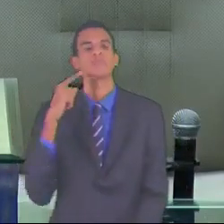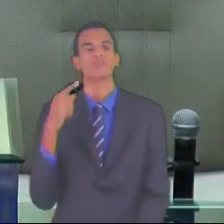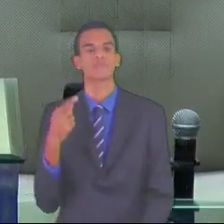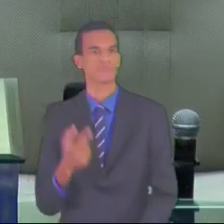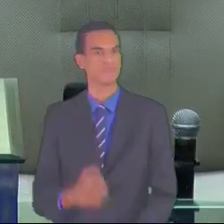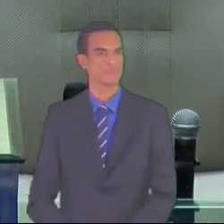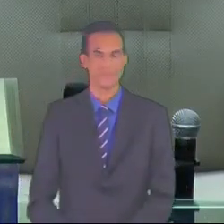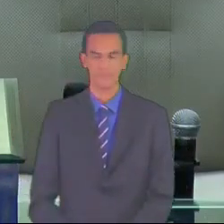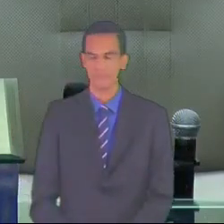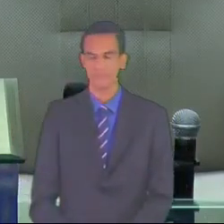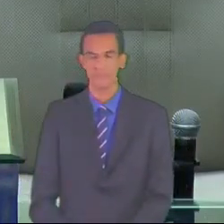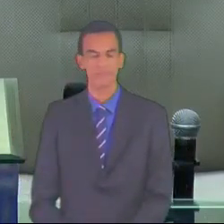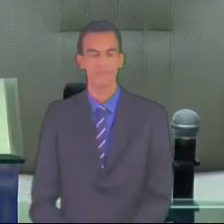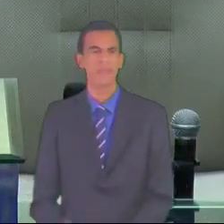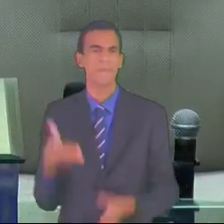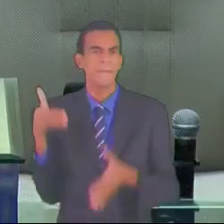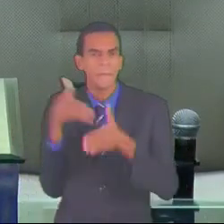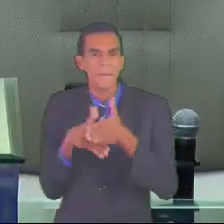Quem pode impedir?